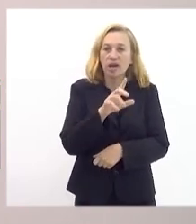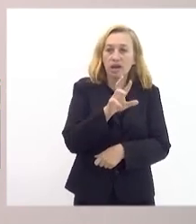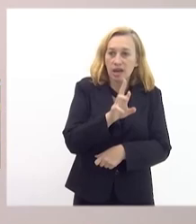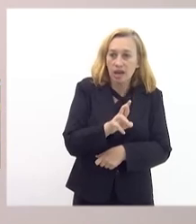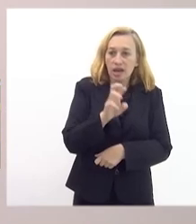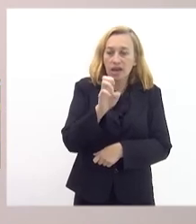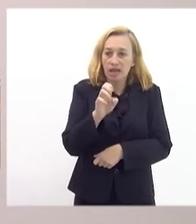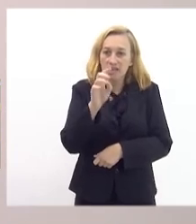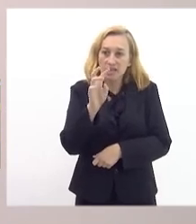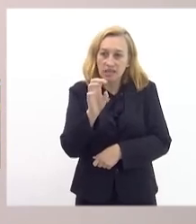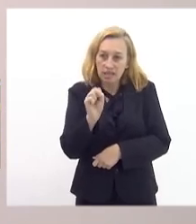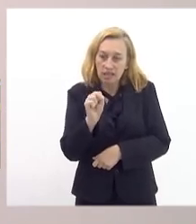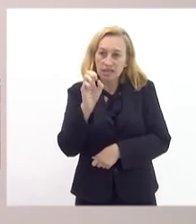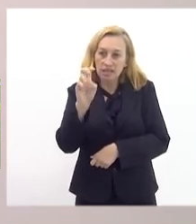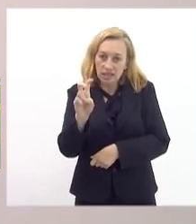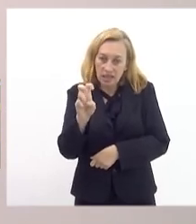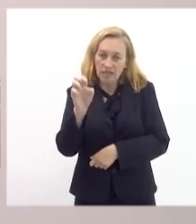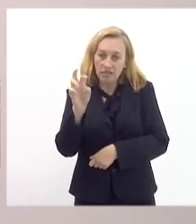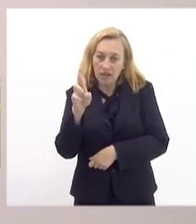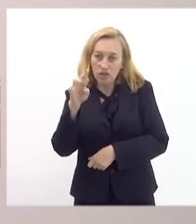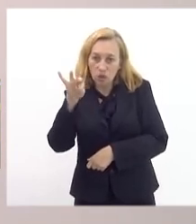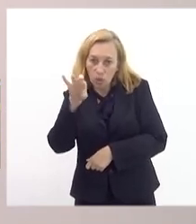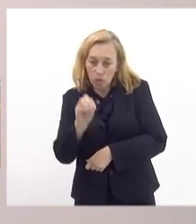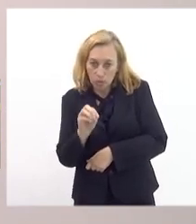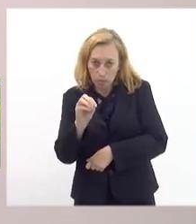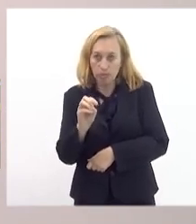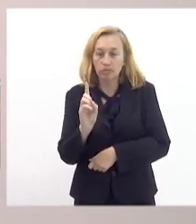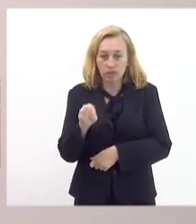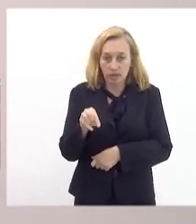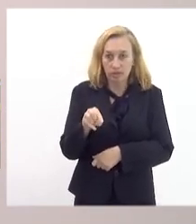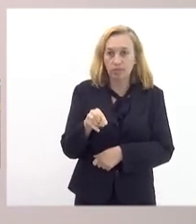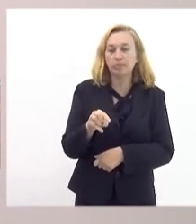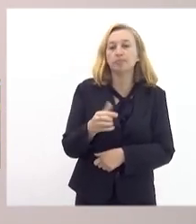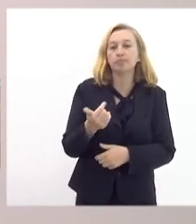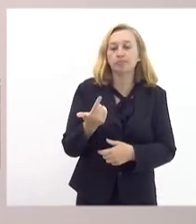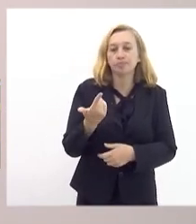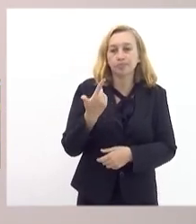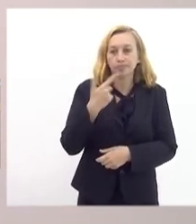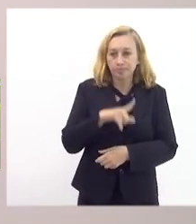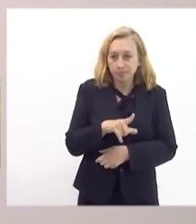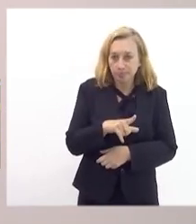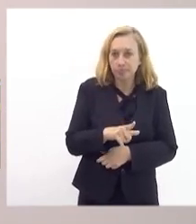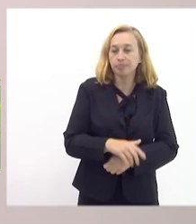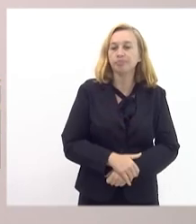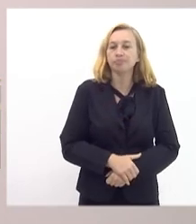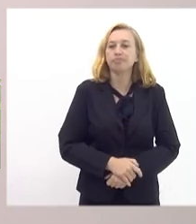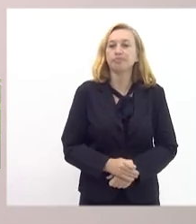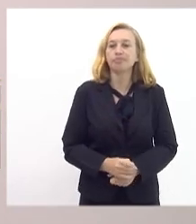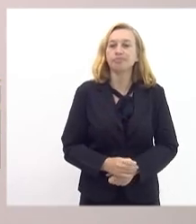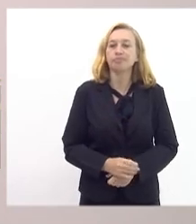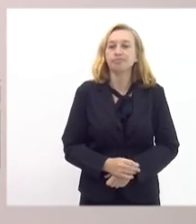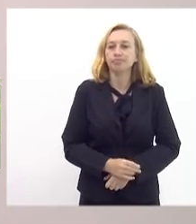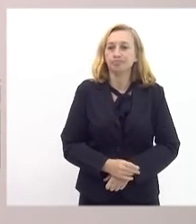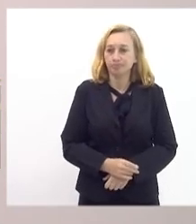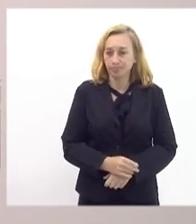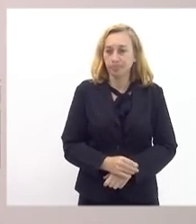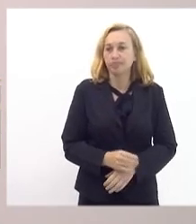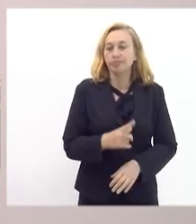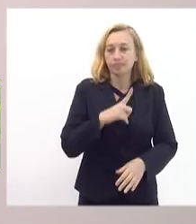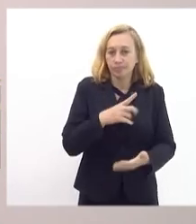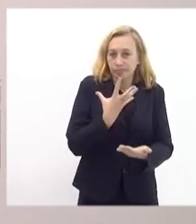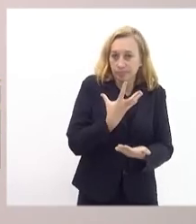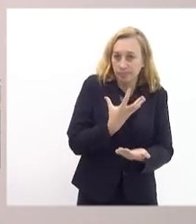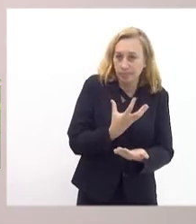estruturante é manter e reservatórios para que a gente então quando vem a ter a questão específica da